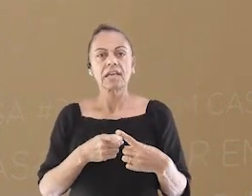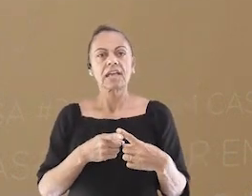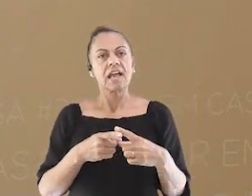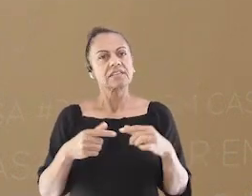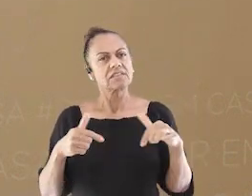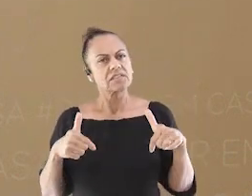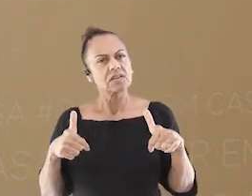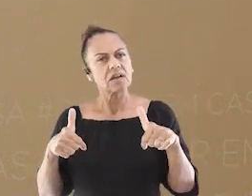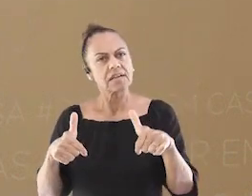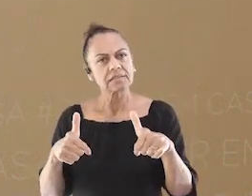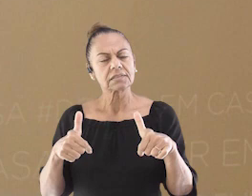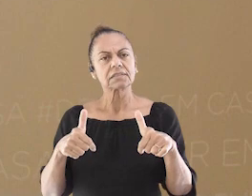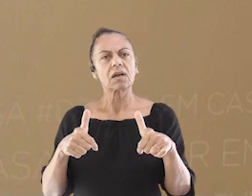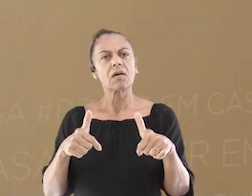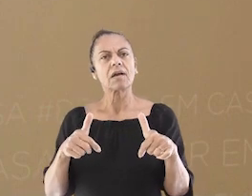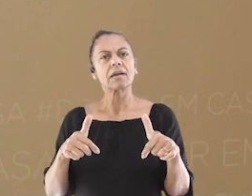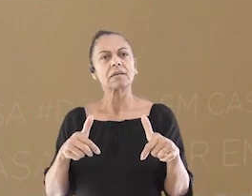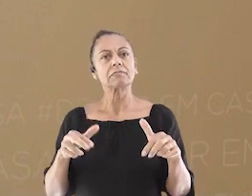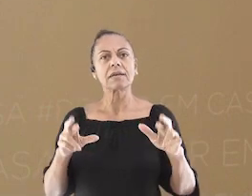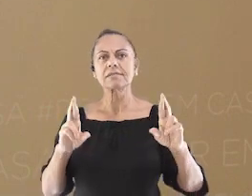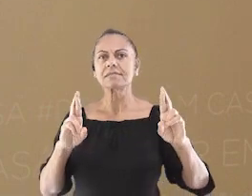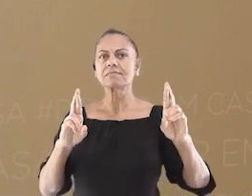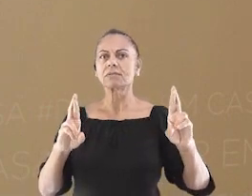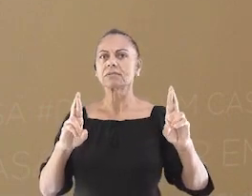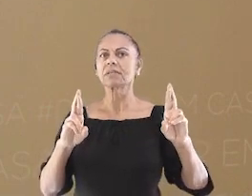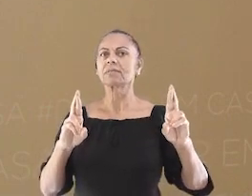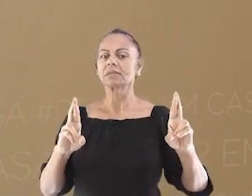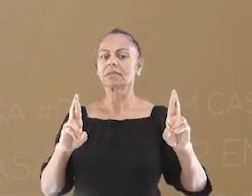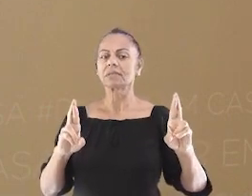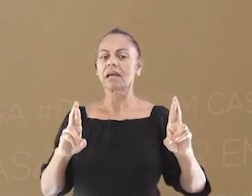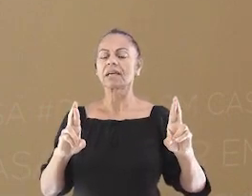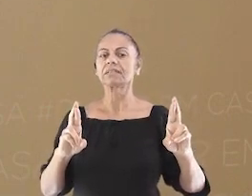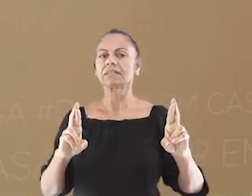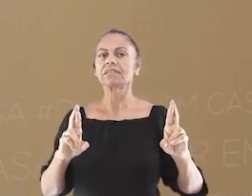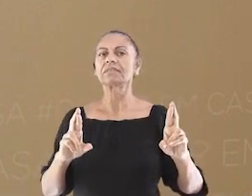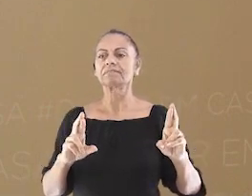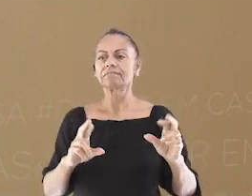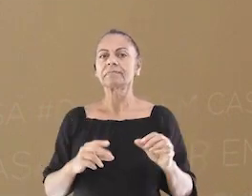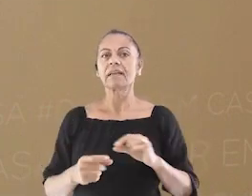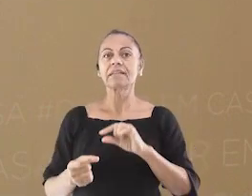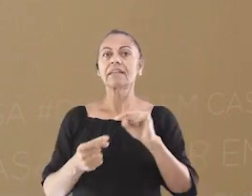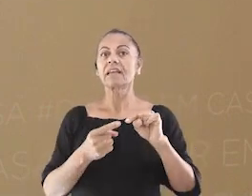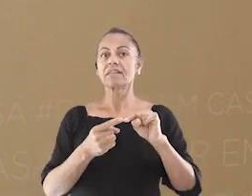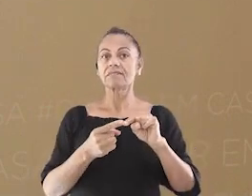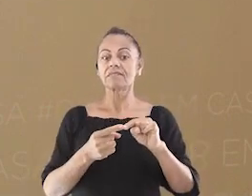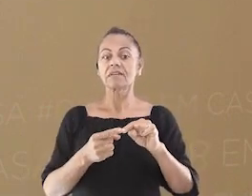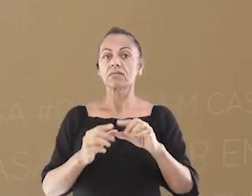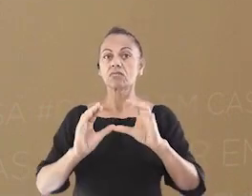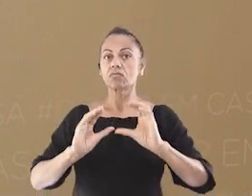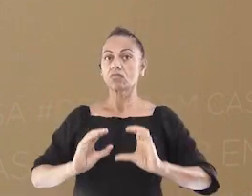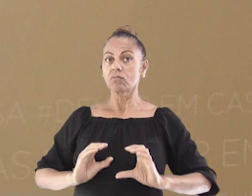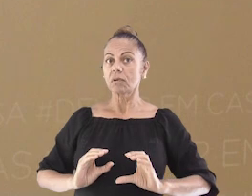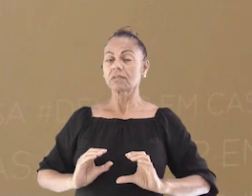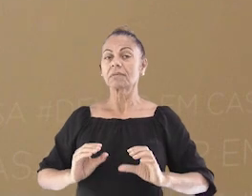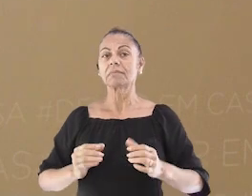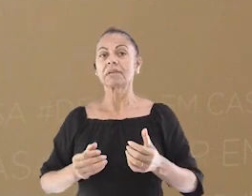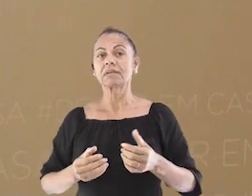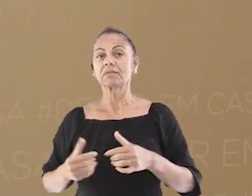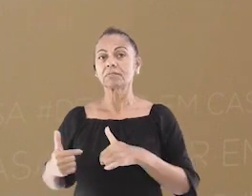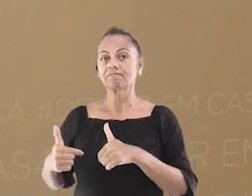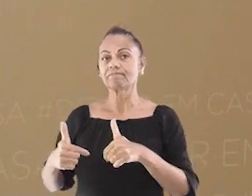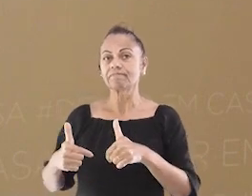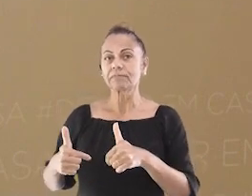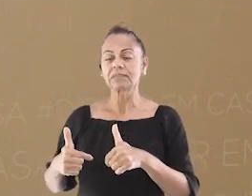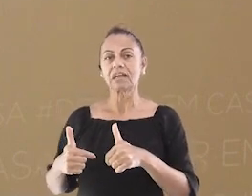responsável é aquela que considera a melhor solução para um problema ou uma situação.